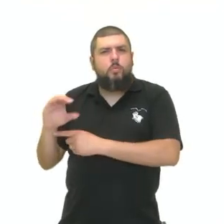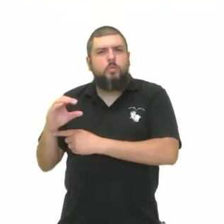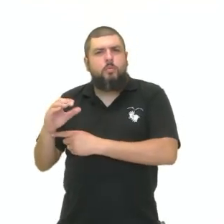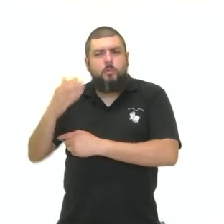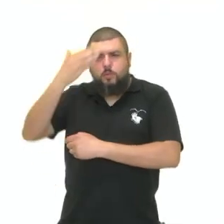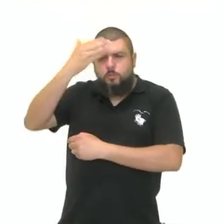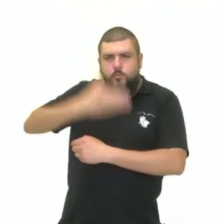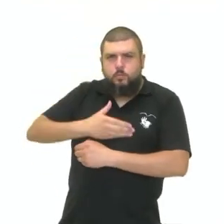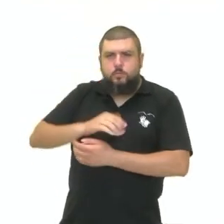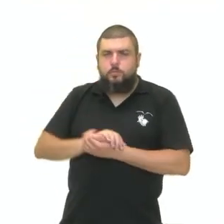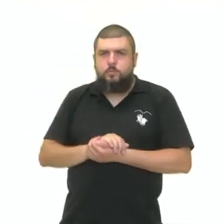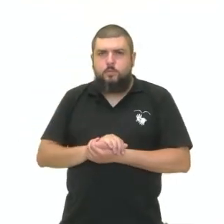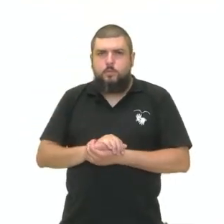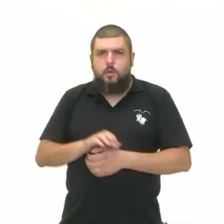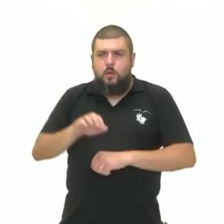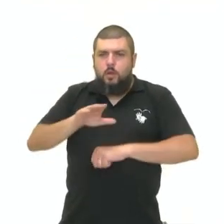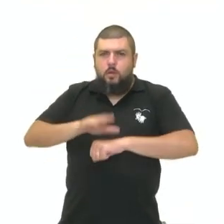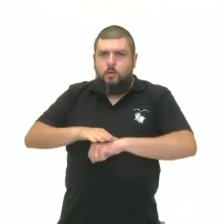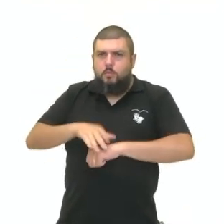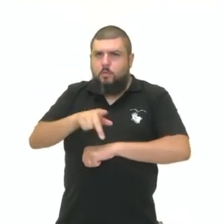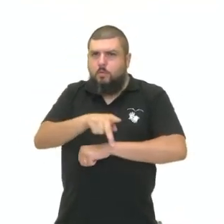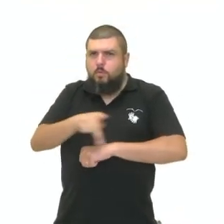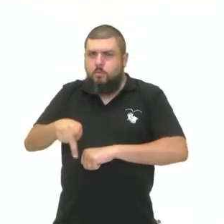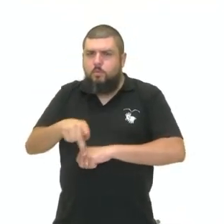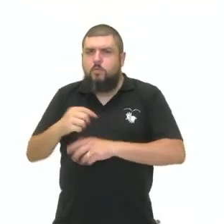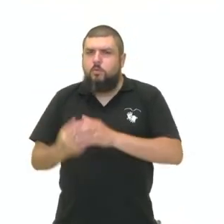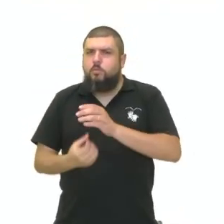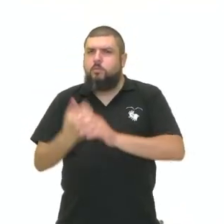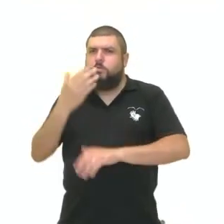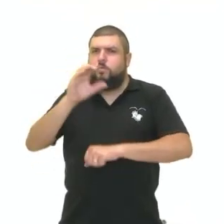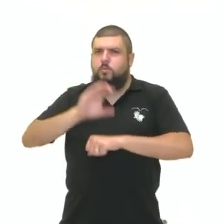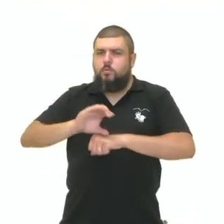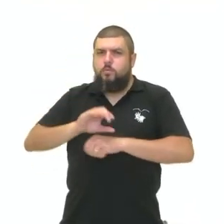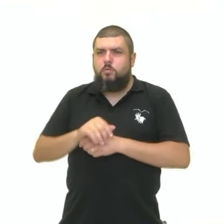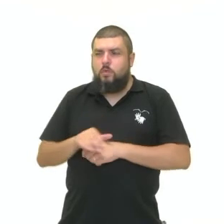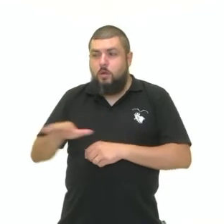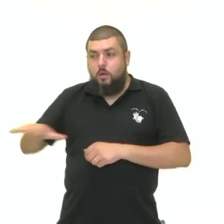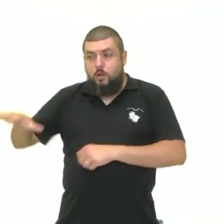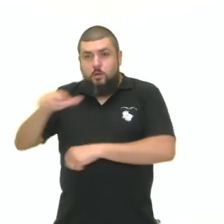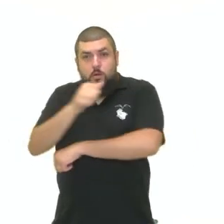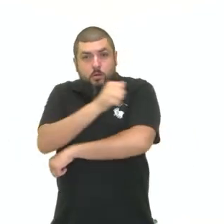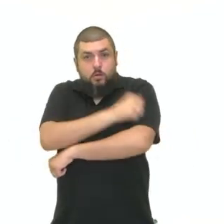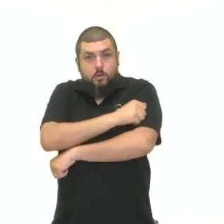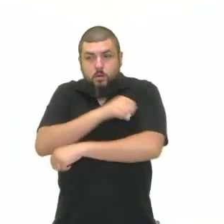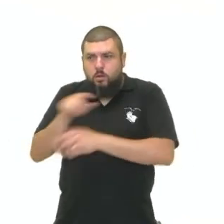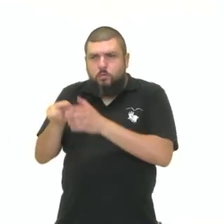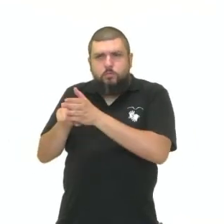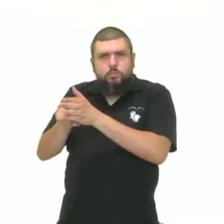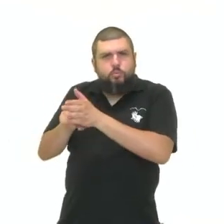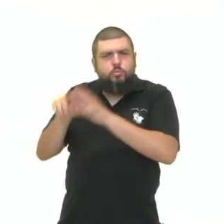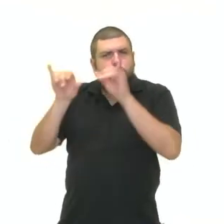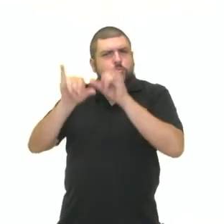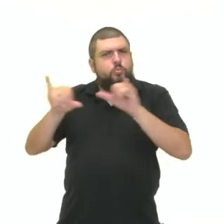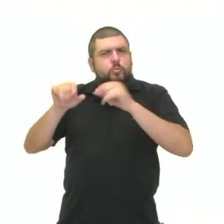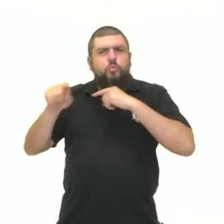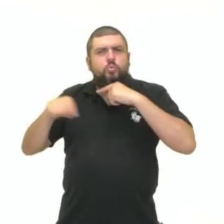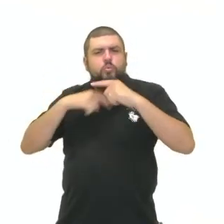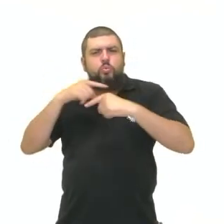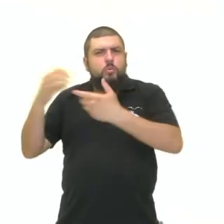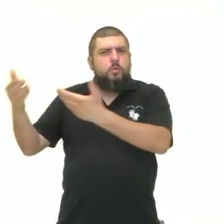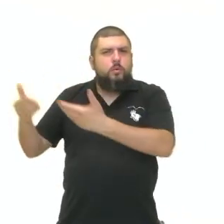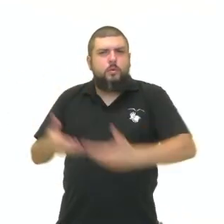professor de ciências Estevão Zilioli. Os próprios estudantes buscam as notícias de cunho duvidoso para análise em sala de